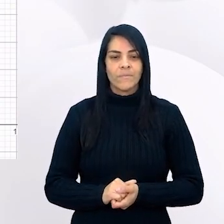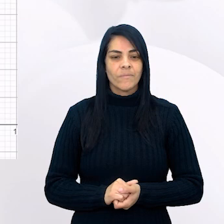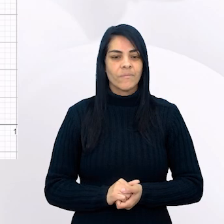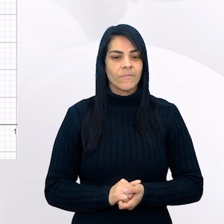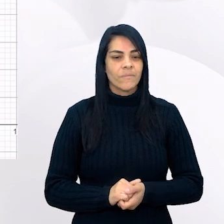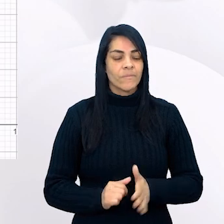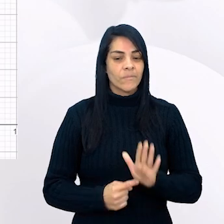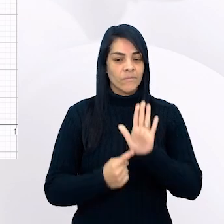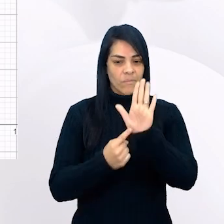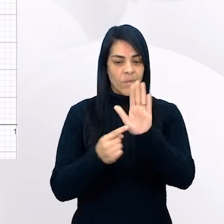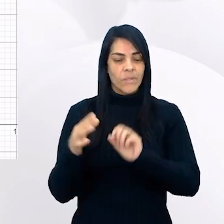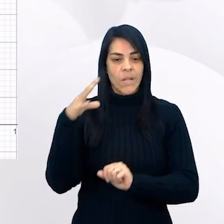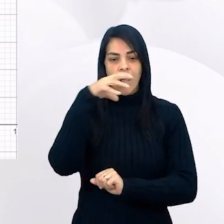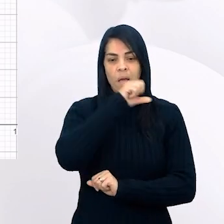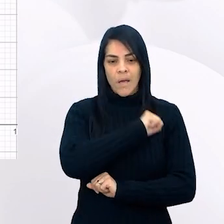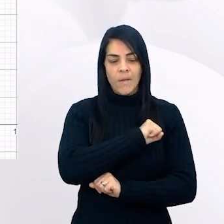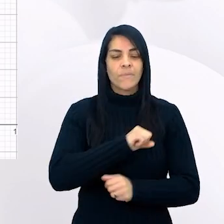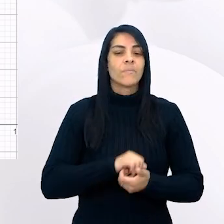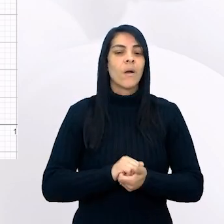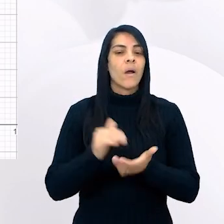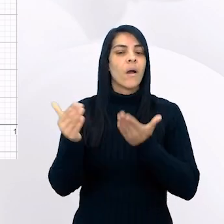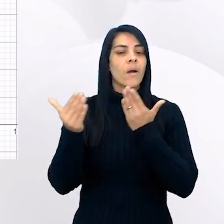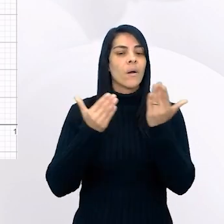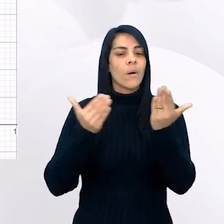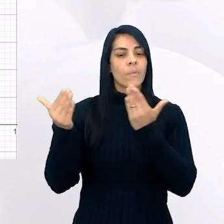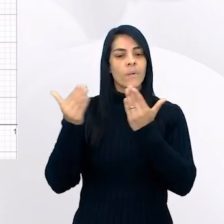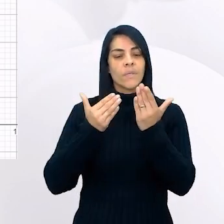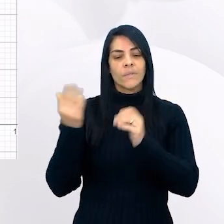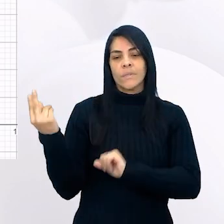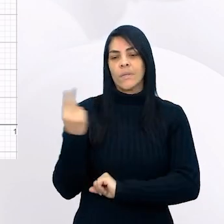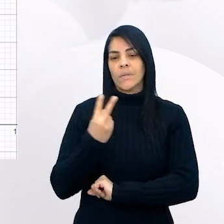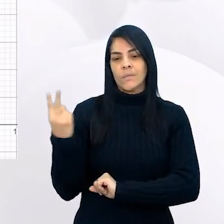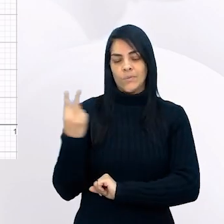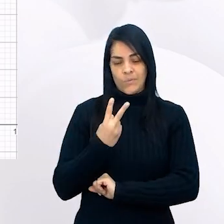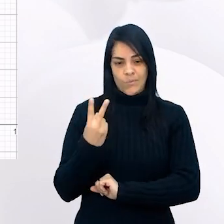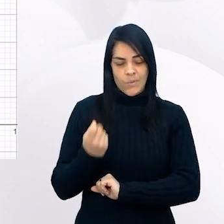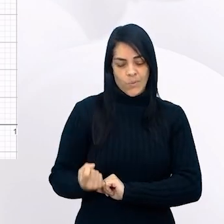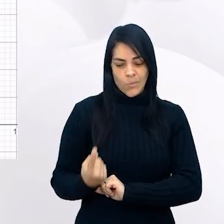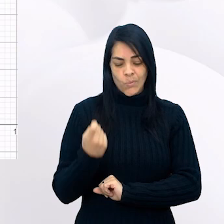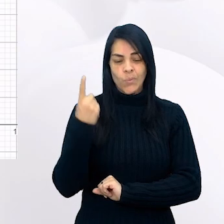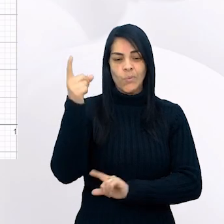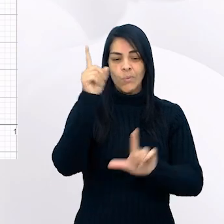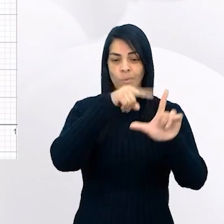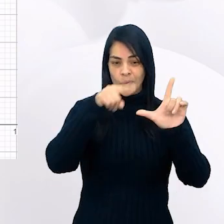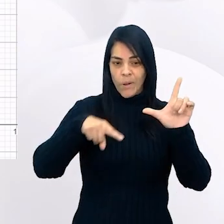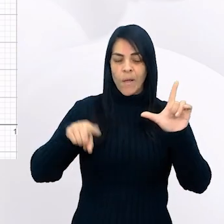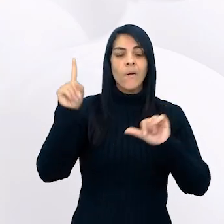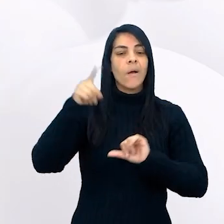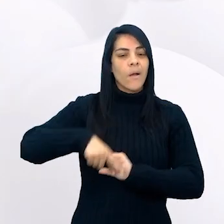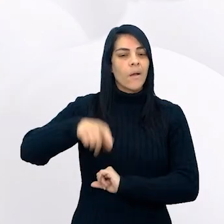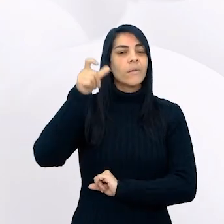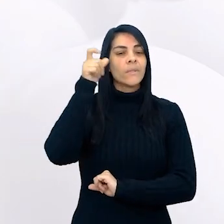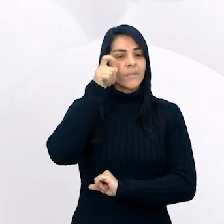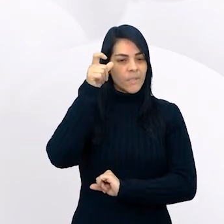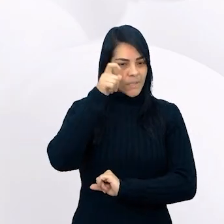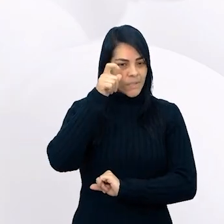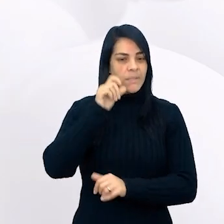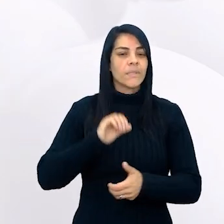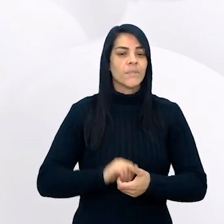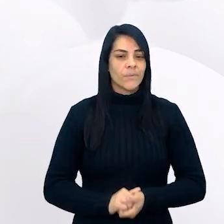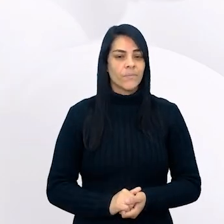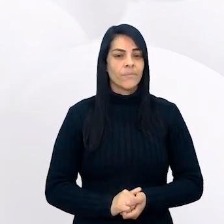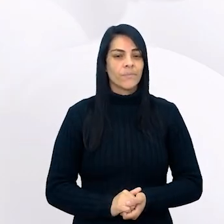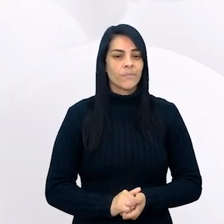Aparece rapidinho, né? E aí a comparação entre as duas... As uma- duas no único gráfico, né? Interessante isso, né, Ilana? Muito interessante